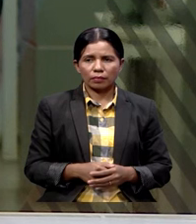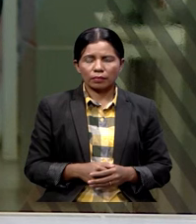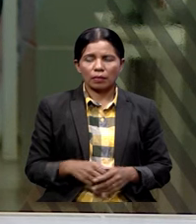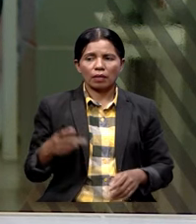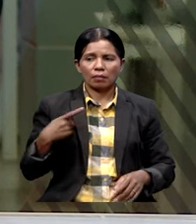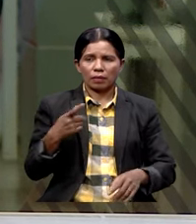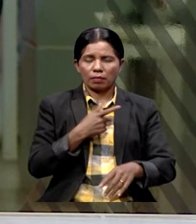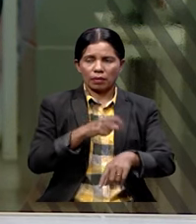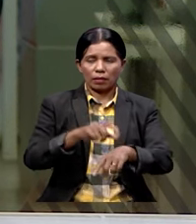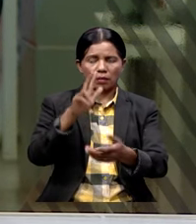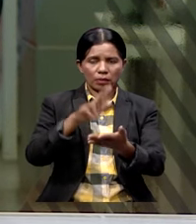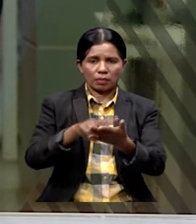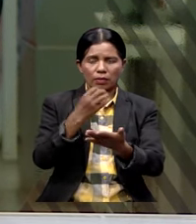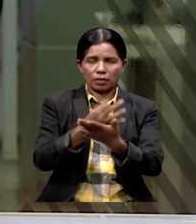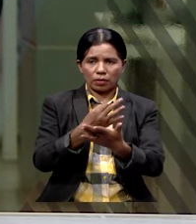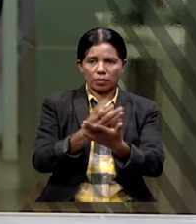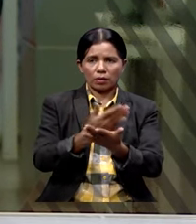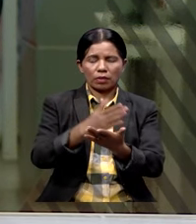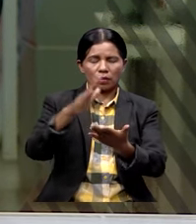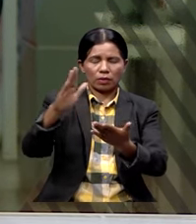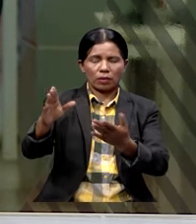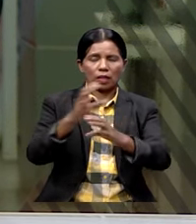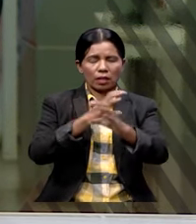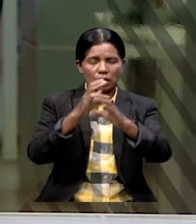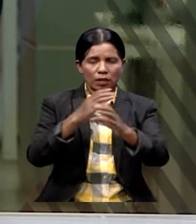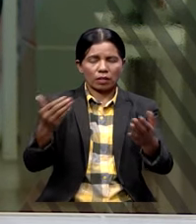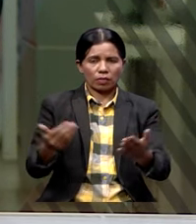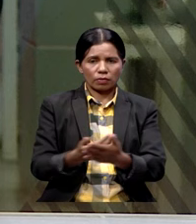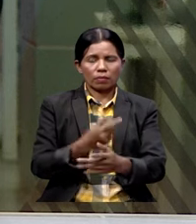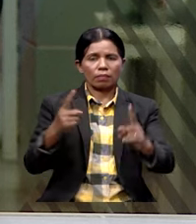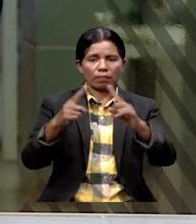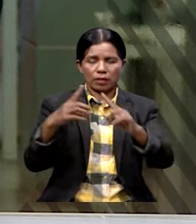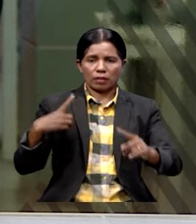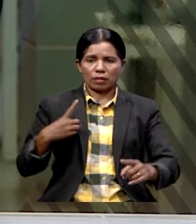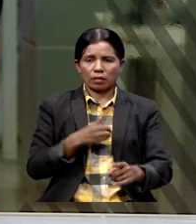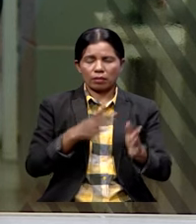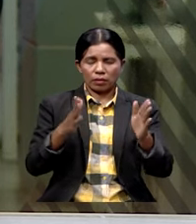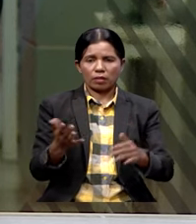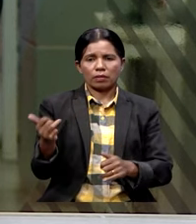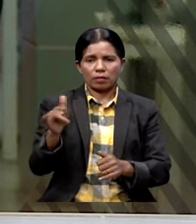Parlamento Nacional aprova na Ossan Rissosa Prado para deputado Sira.